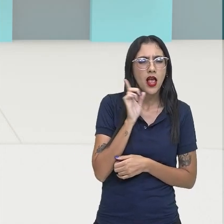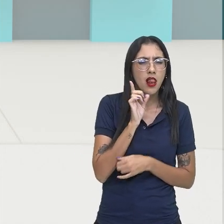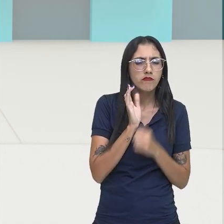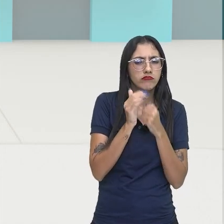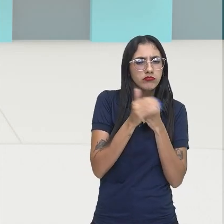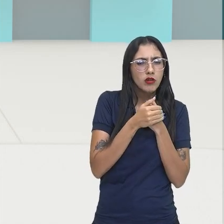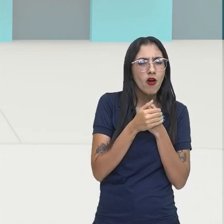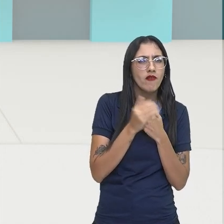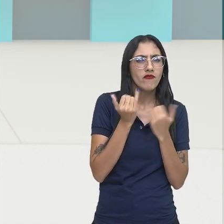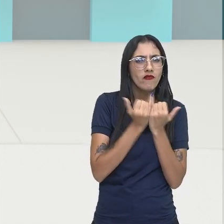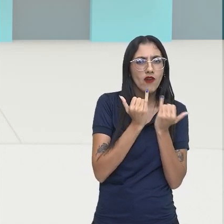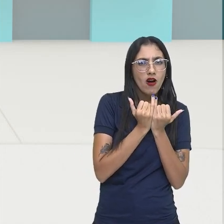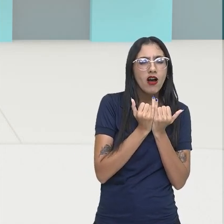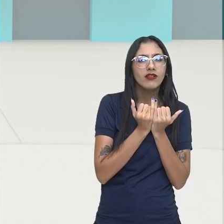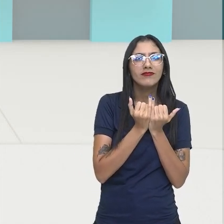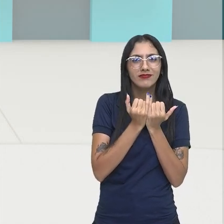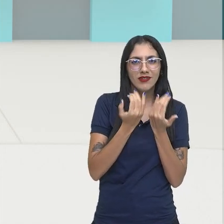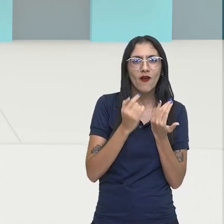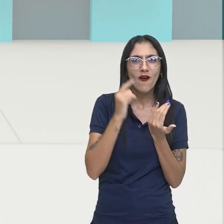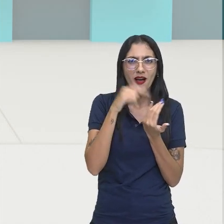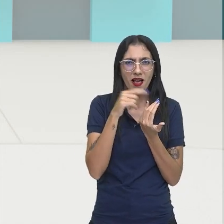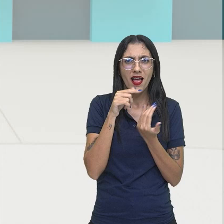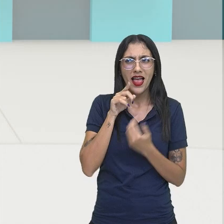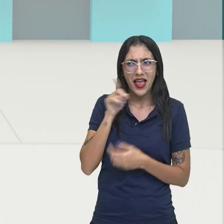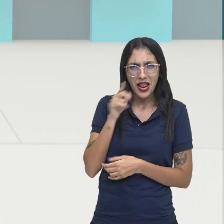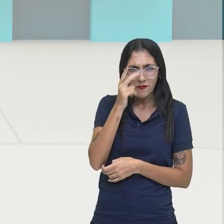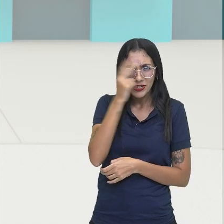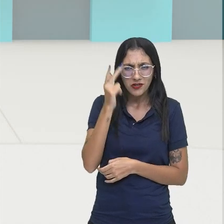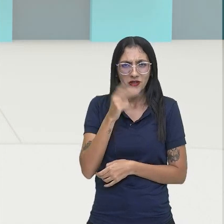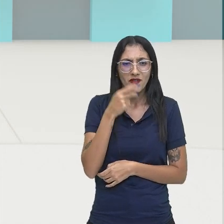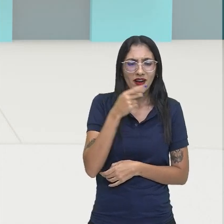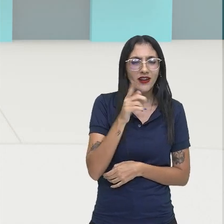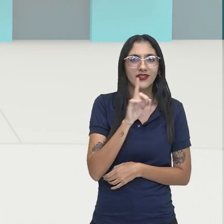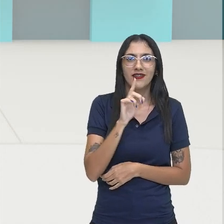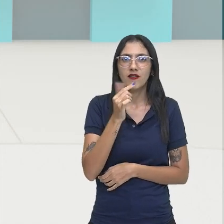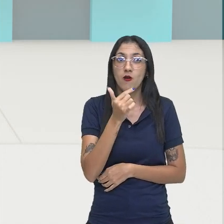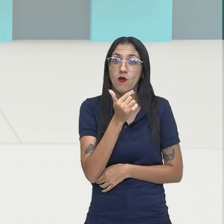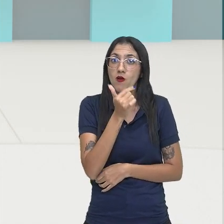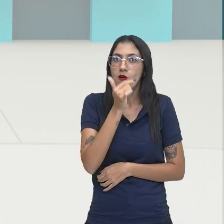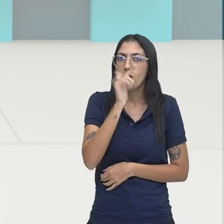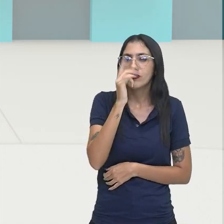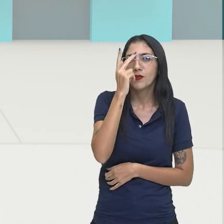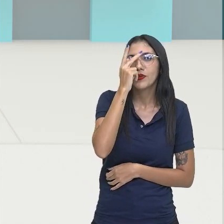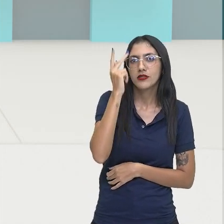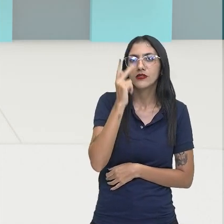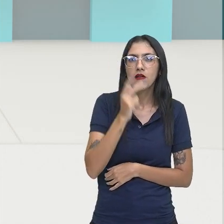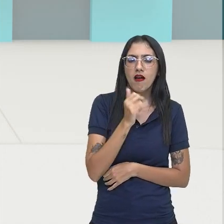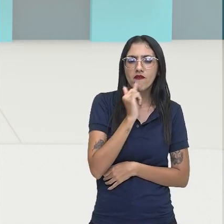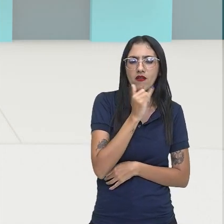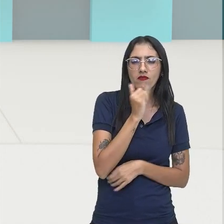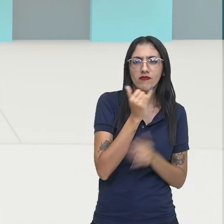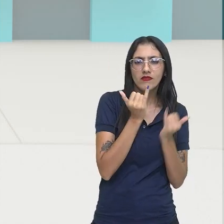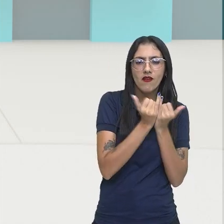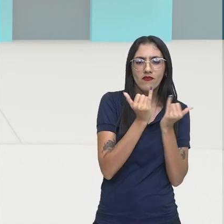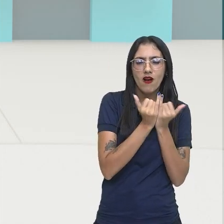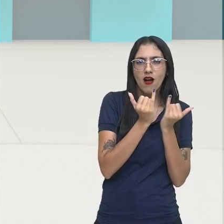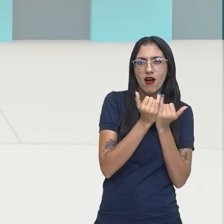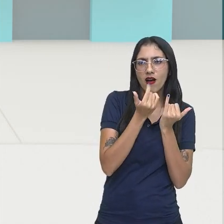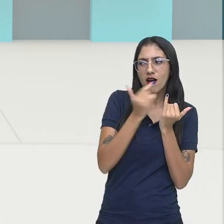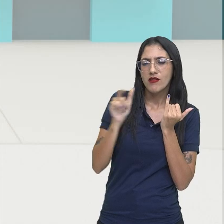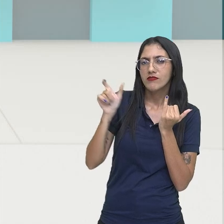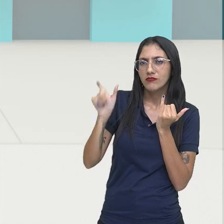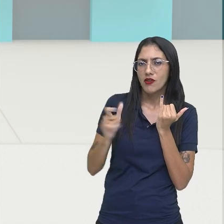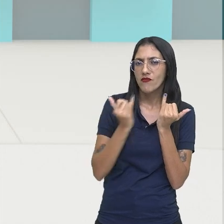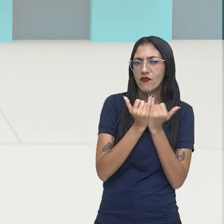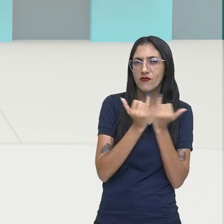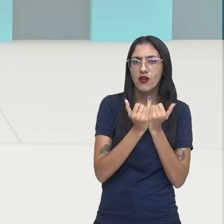vida dele. Não é a pessoa falando a história. É outra pessoa falando a história desta pessoa aqui. E